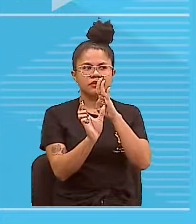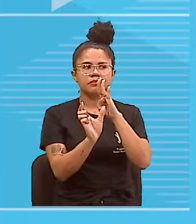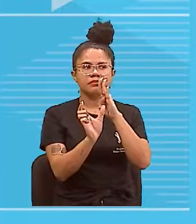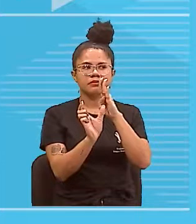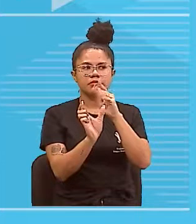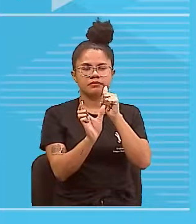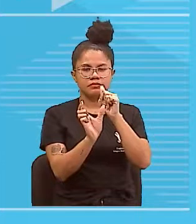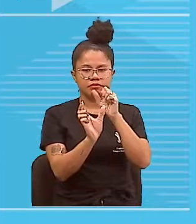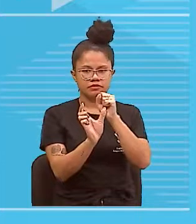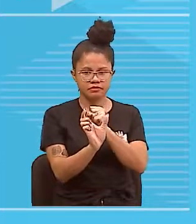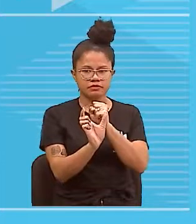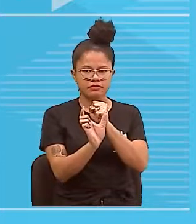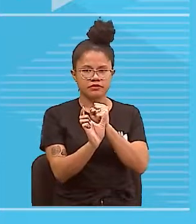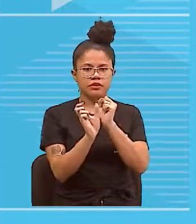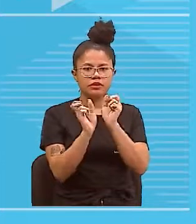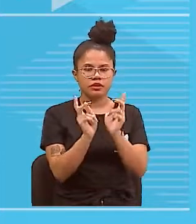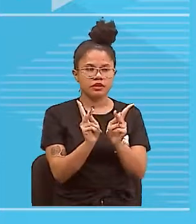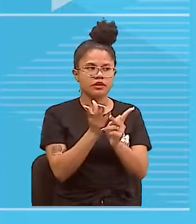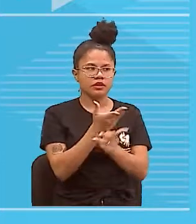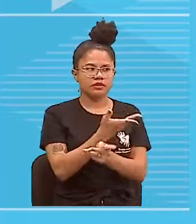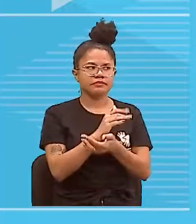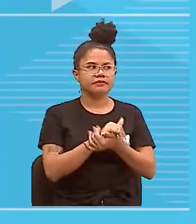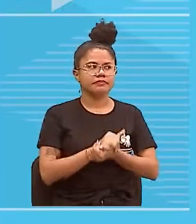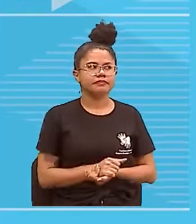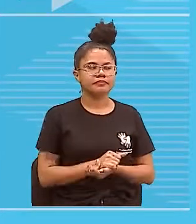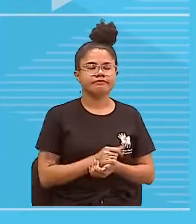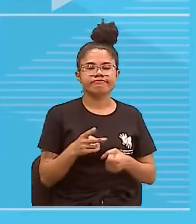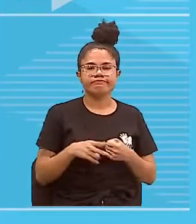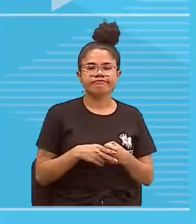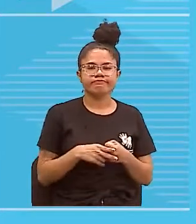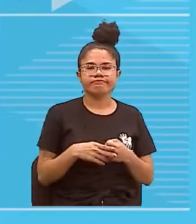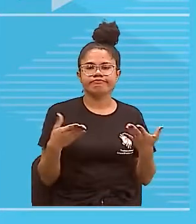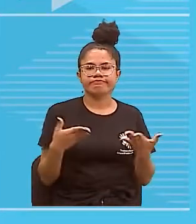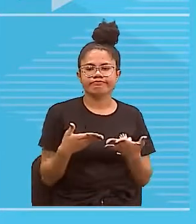é por isso que eu digo deriva do presente do subjuntivo